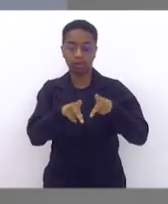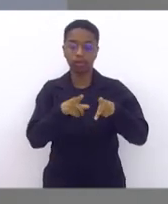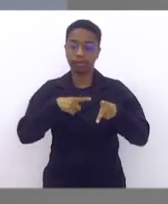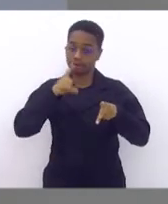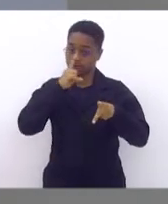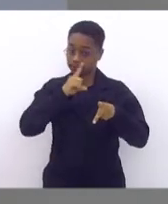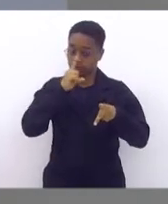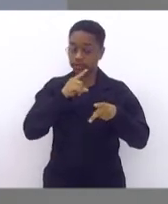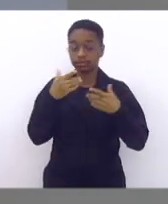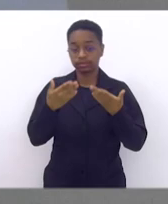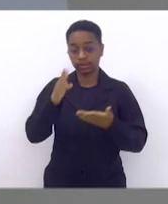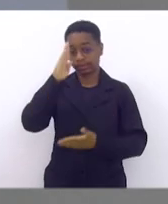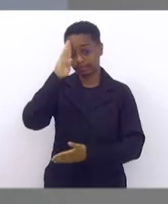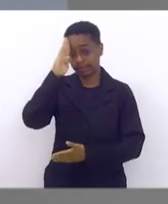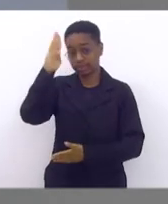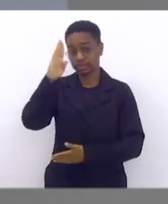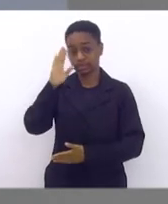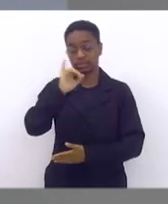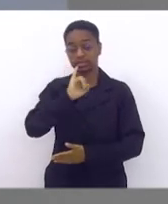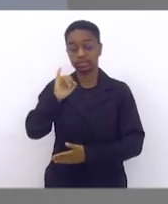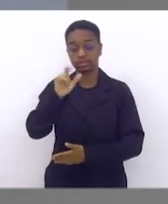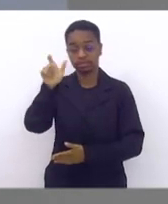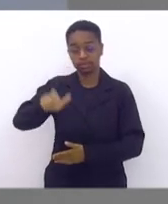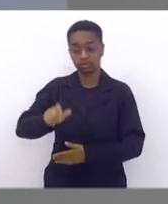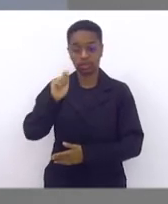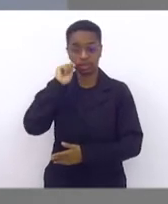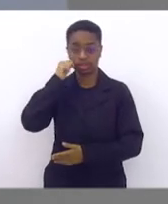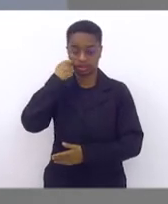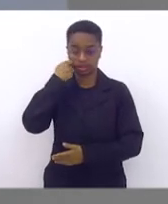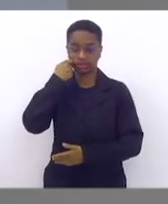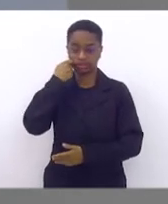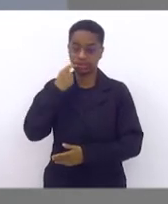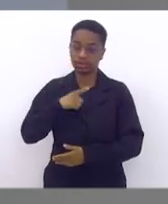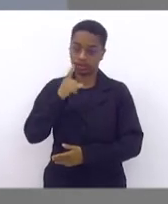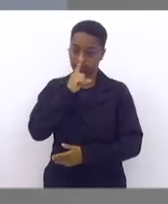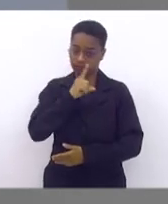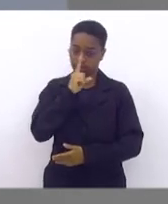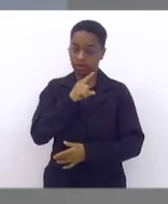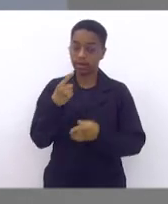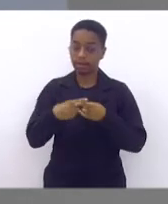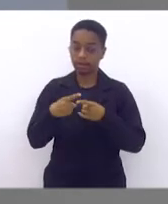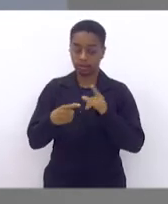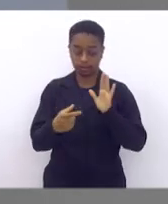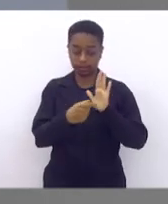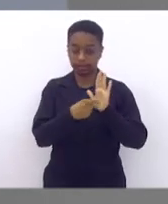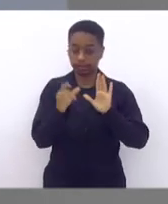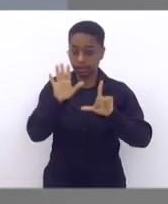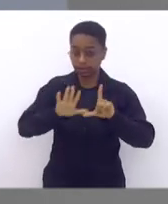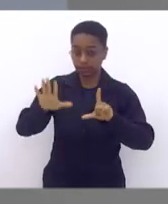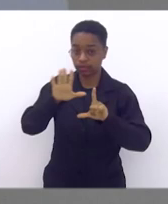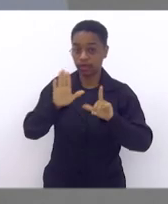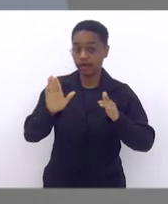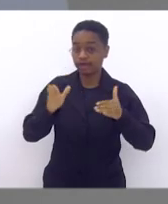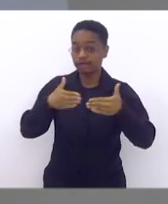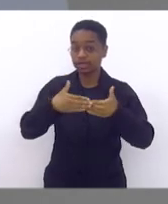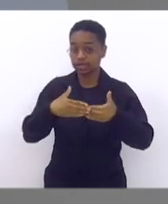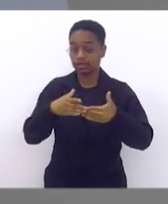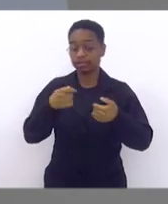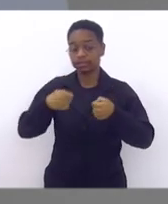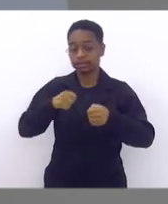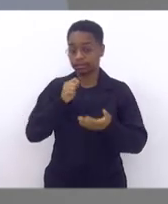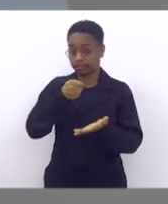geram falhas principalmente em relação aos negros. Esses softwares, primeiro, eles são fechados, são